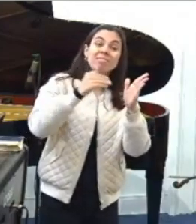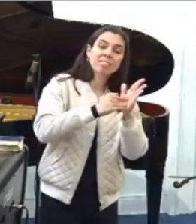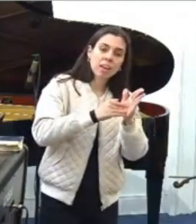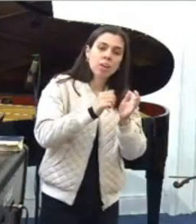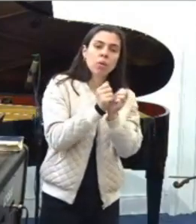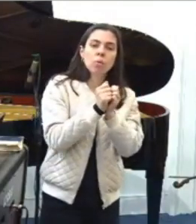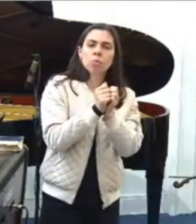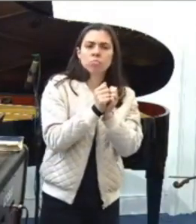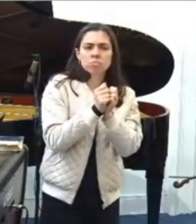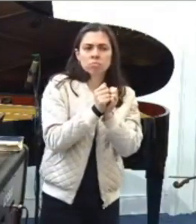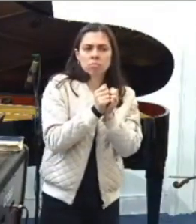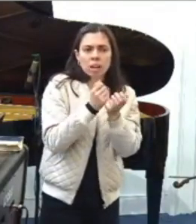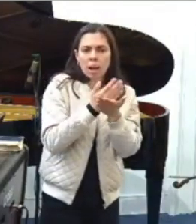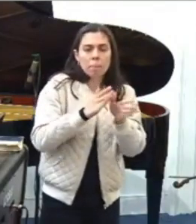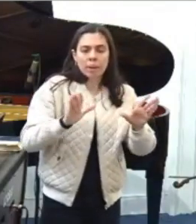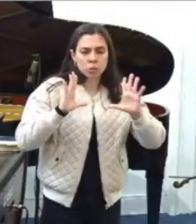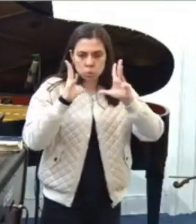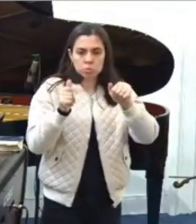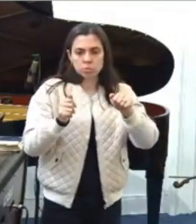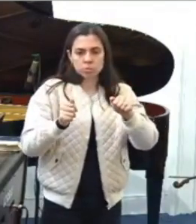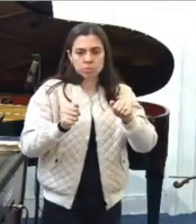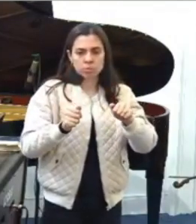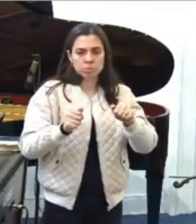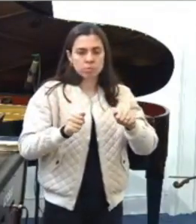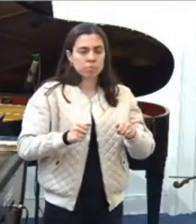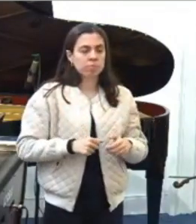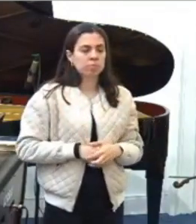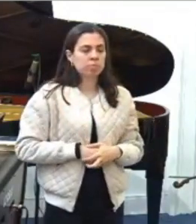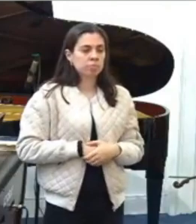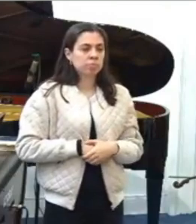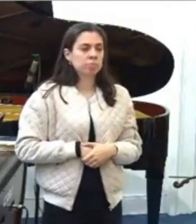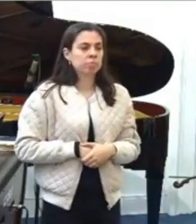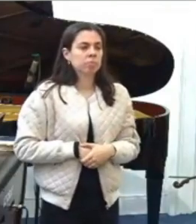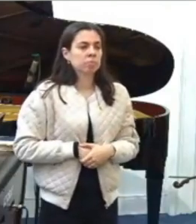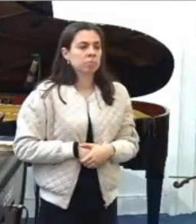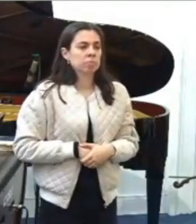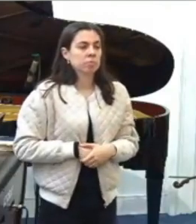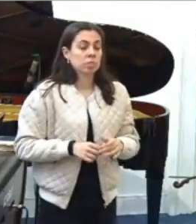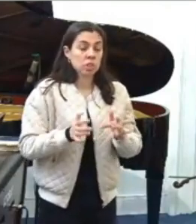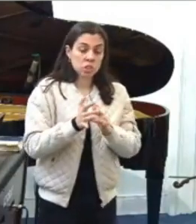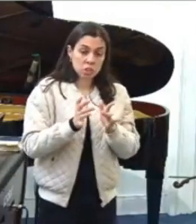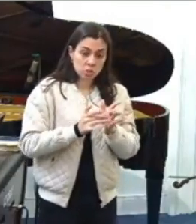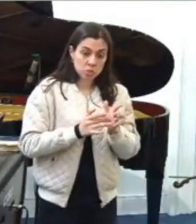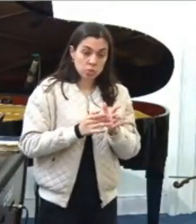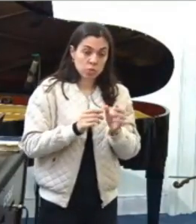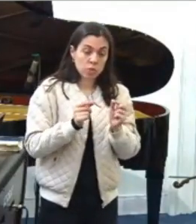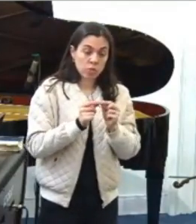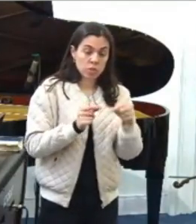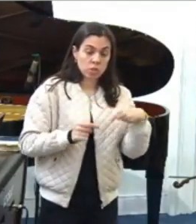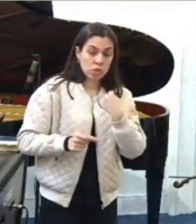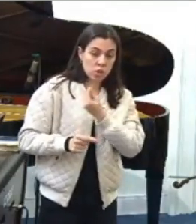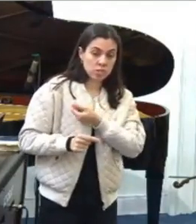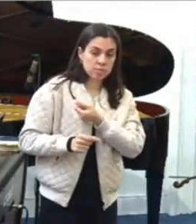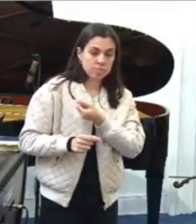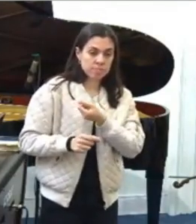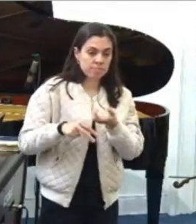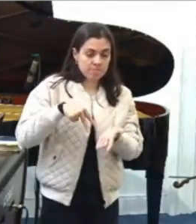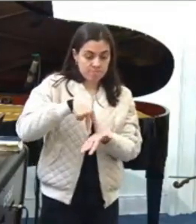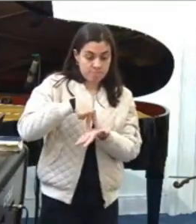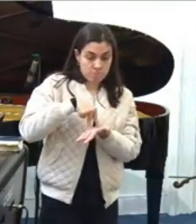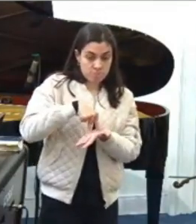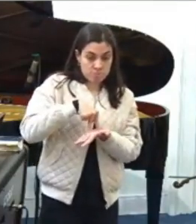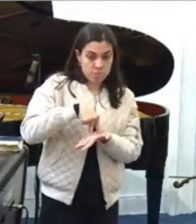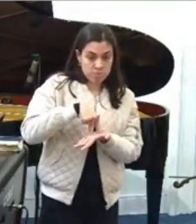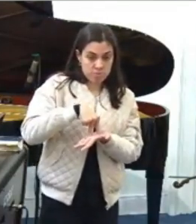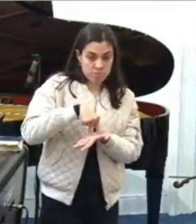que Ele estará conosco até a consumação dos séculos. E nos manterá firmes. Talvez não